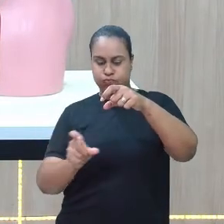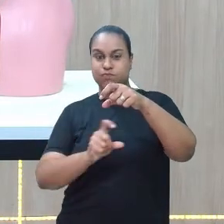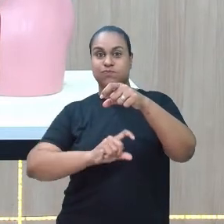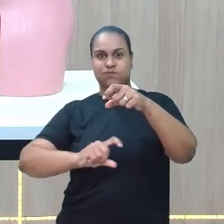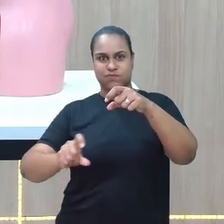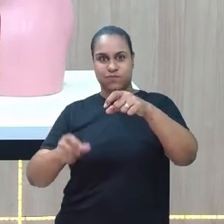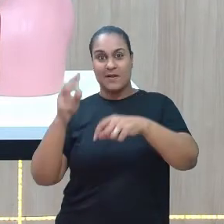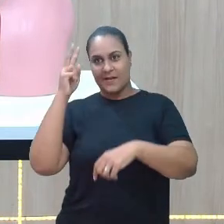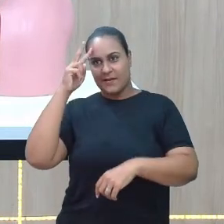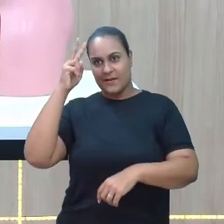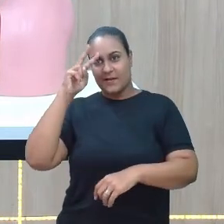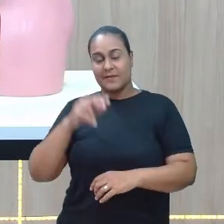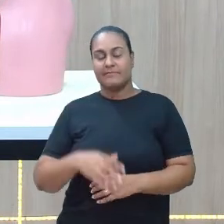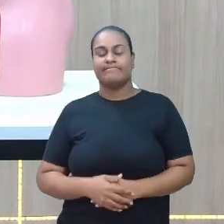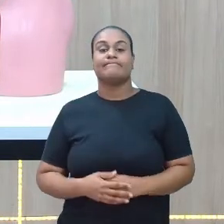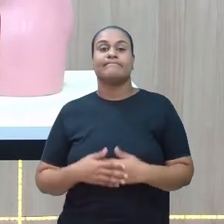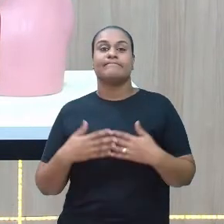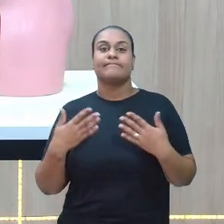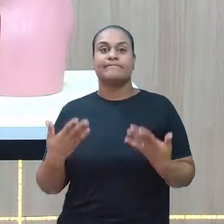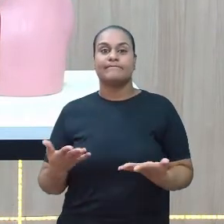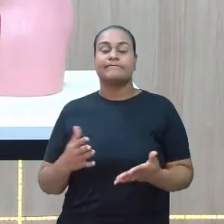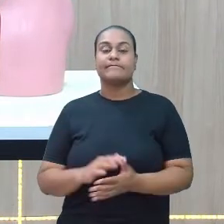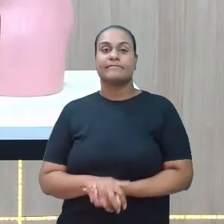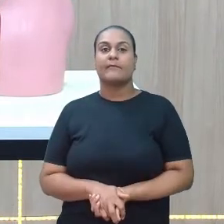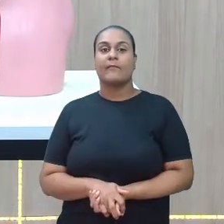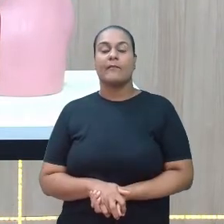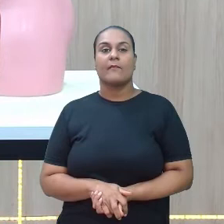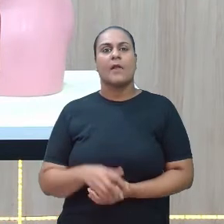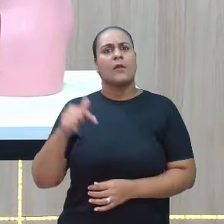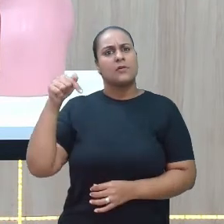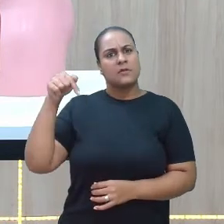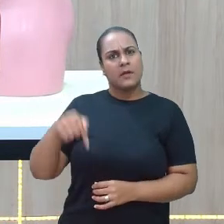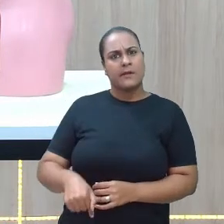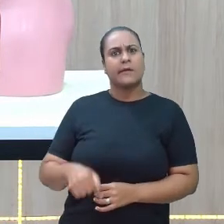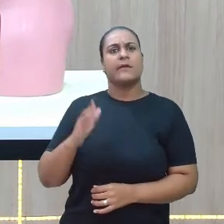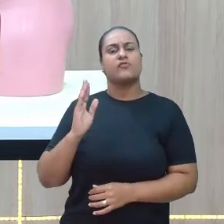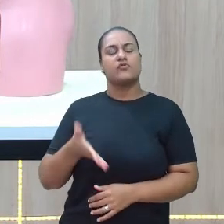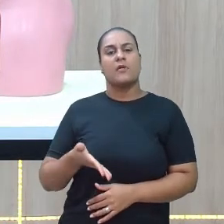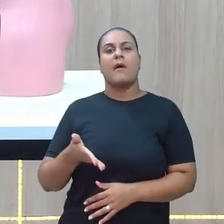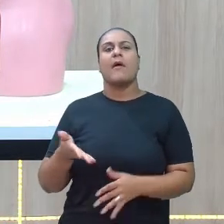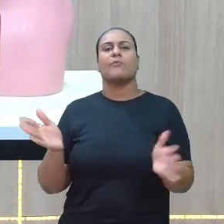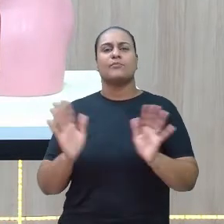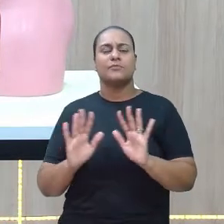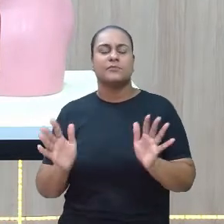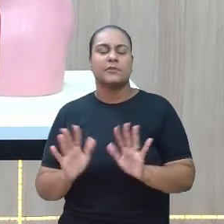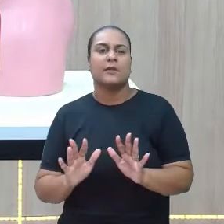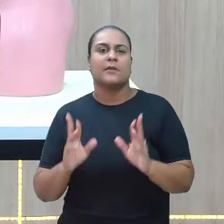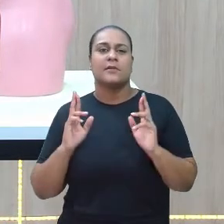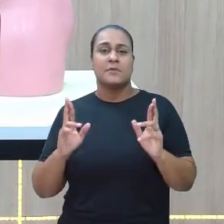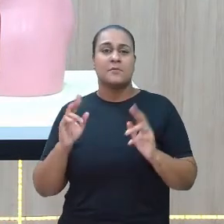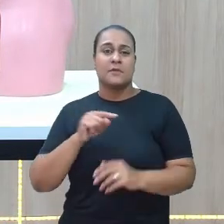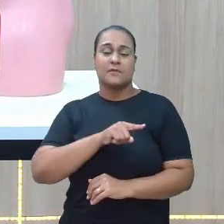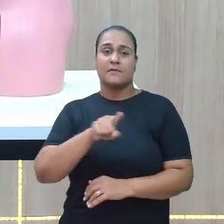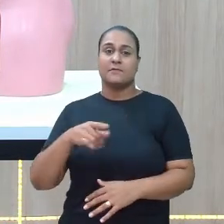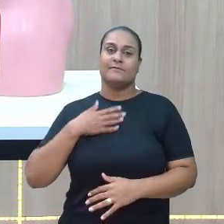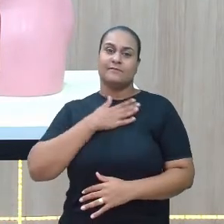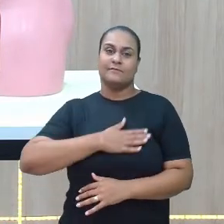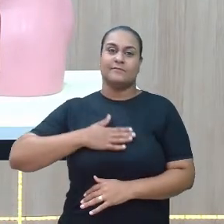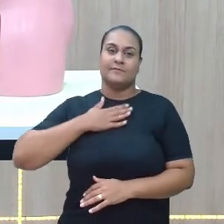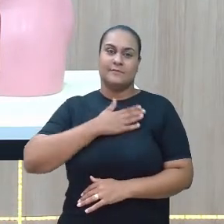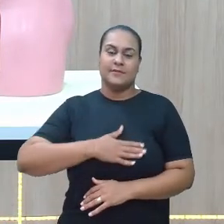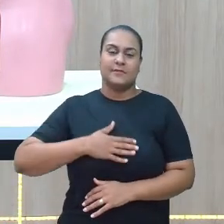é? E aqui, gente, nós estamos aqui já nos despedindo. Espero que vocês tenham